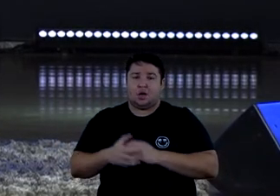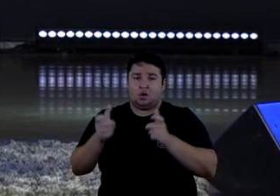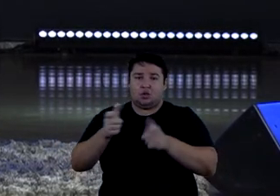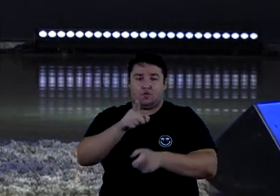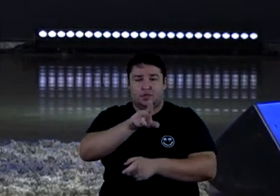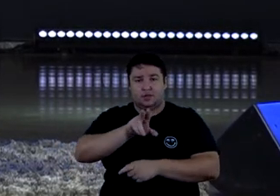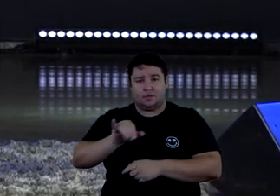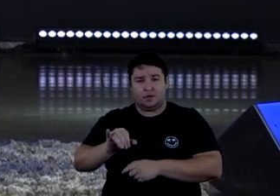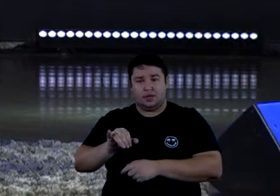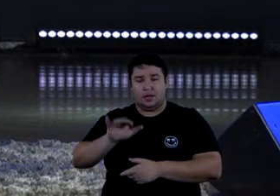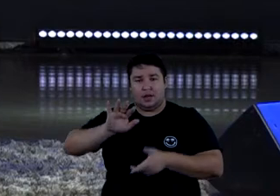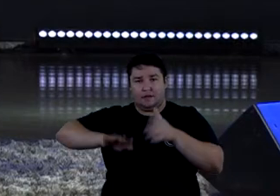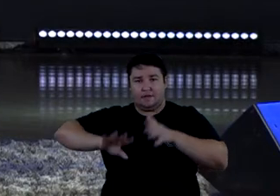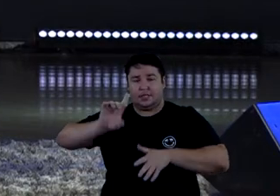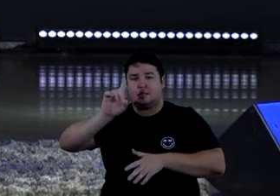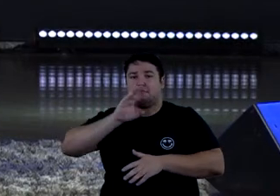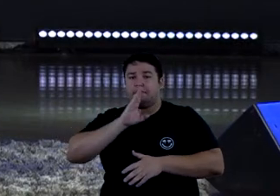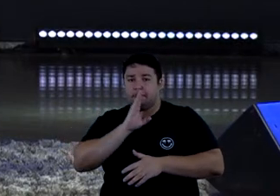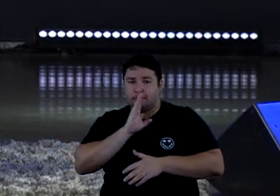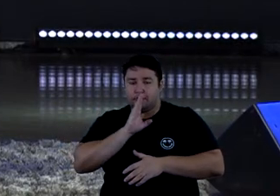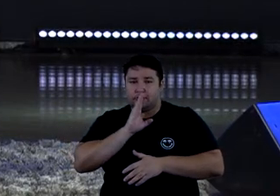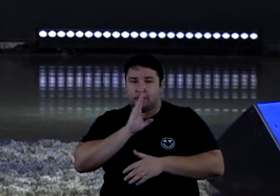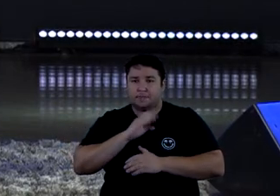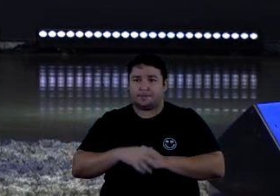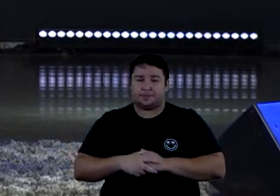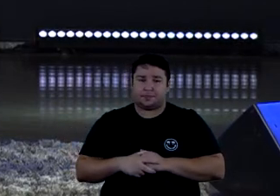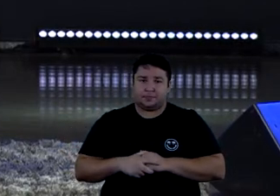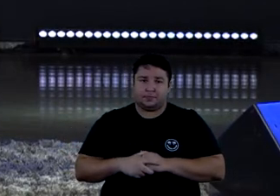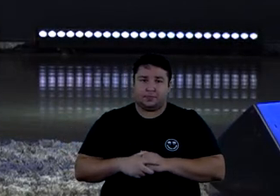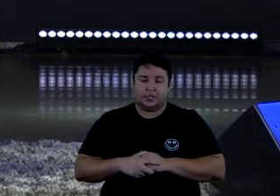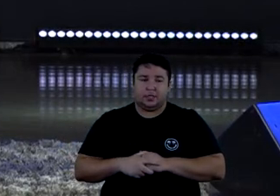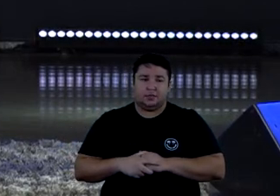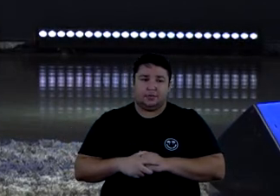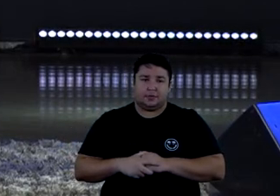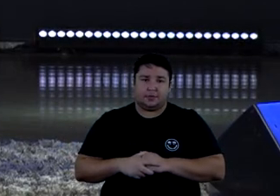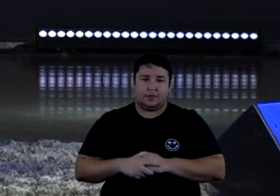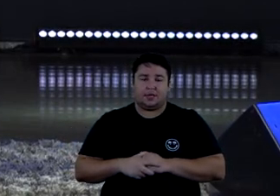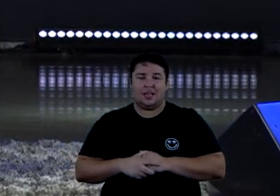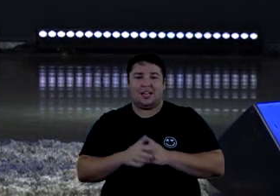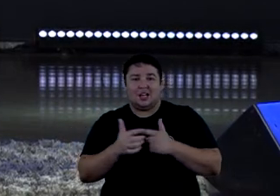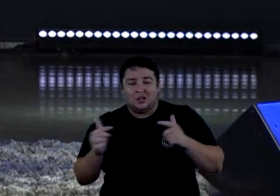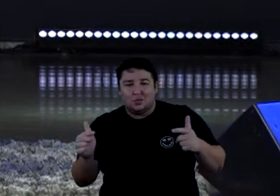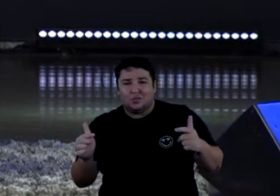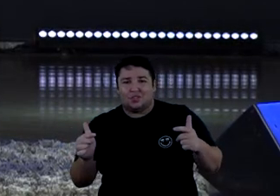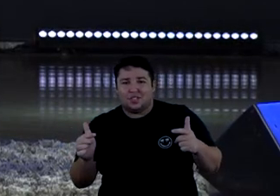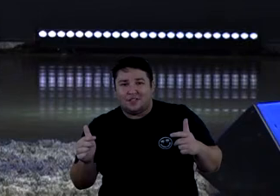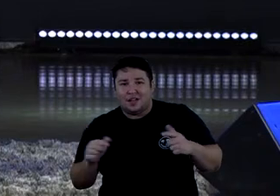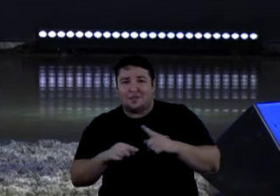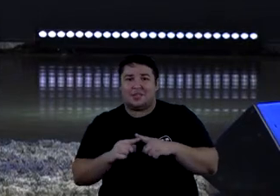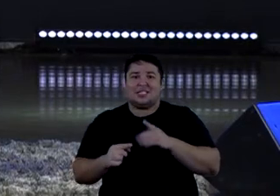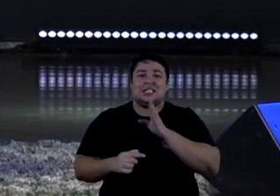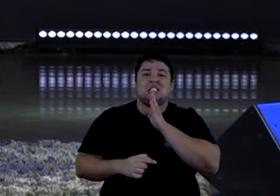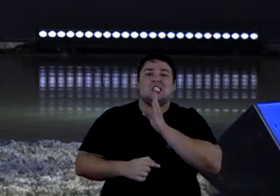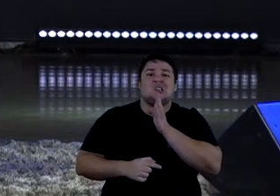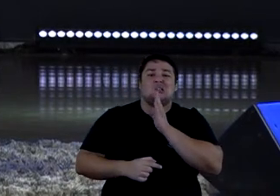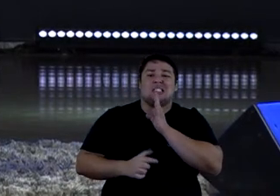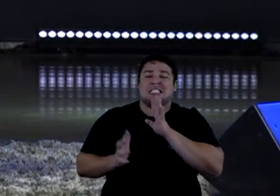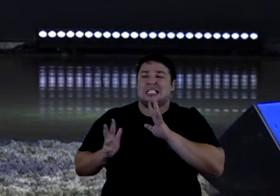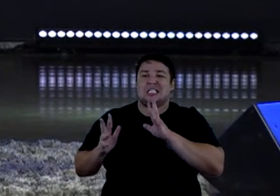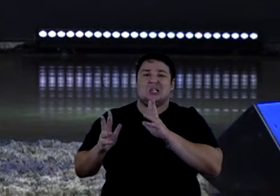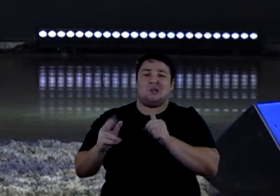Às vezes Deus fica em silêncio. Ai, não tive uma direção de Deus. Cara, mas você tem conhecimento suficiente já para